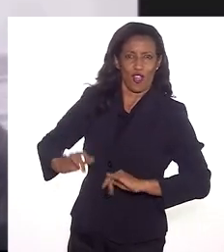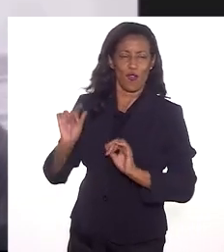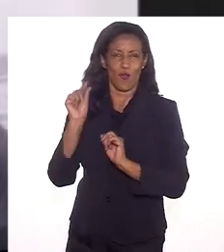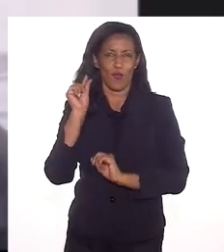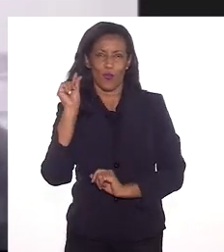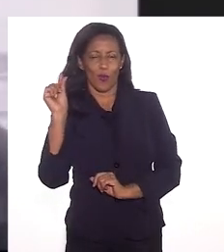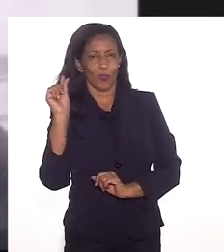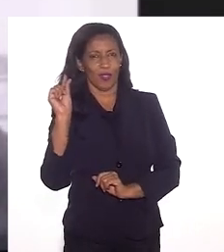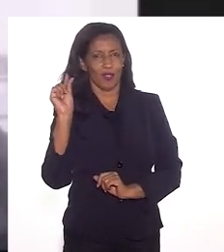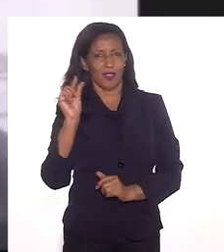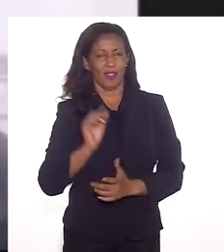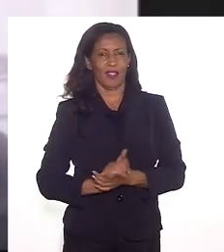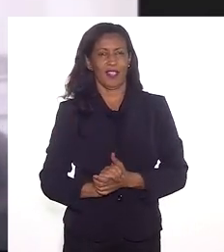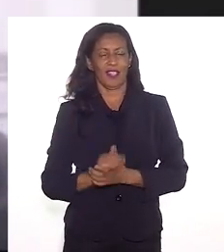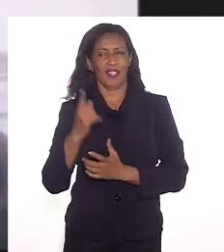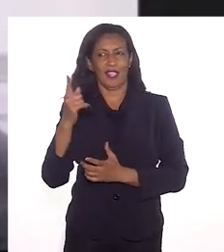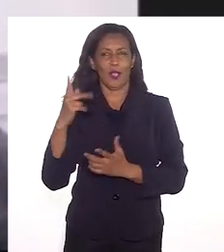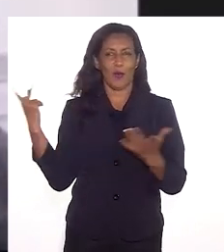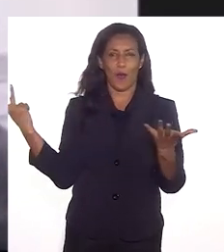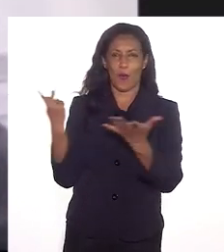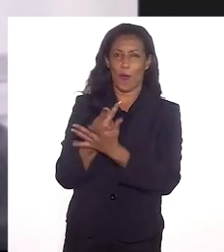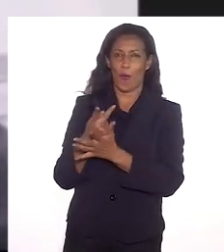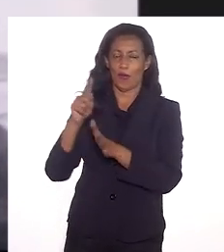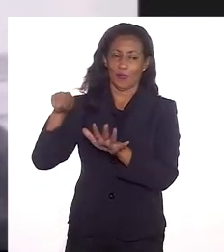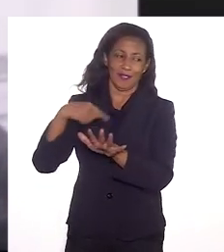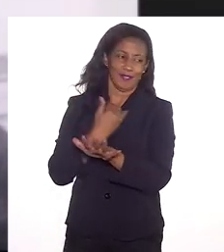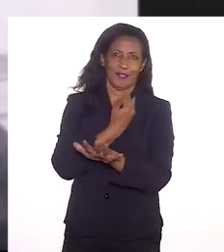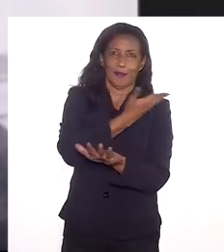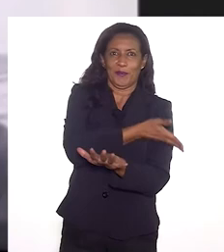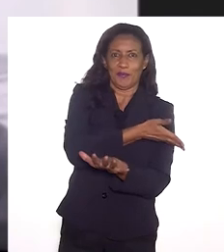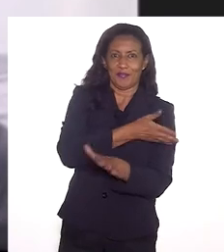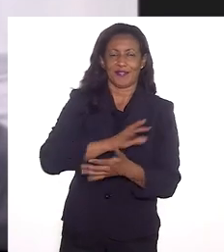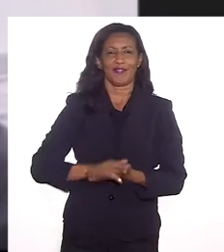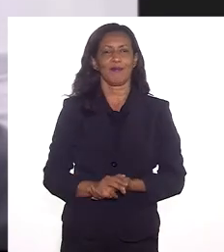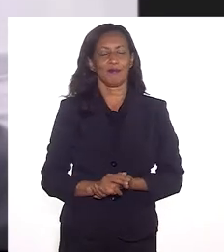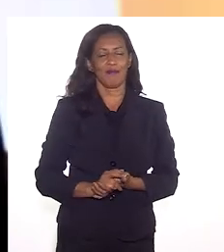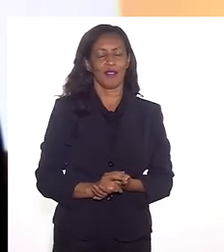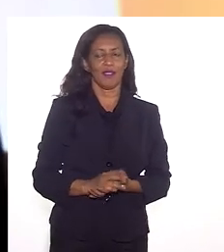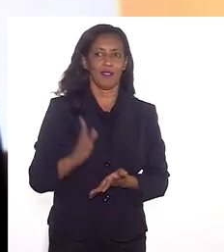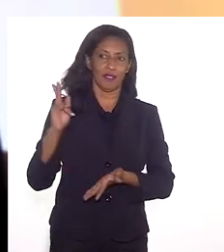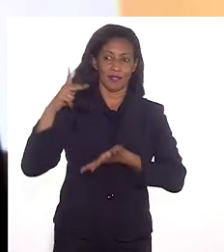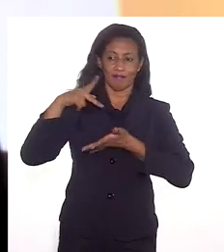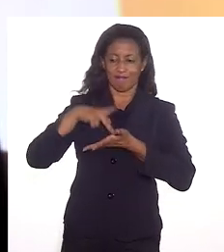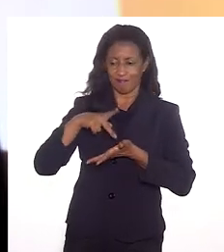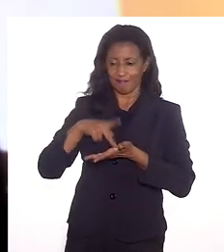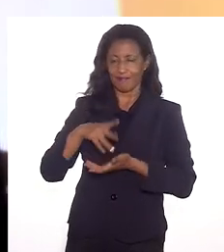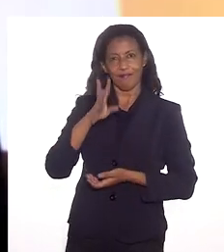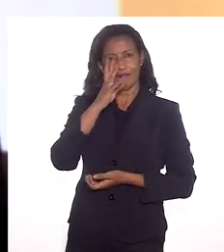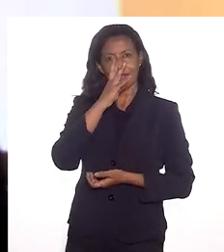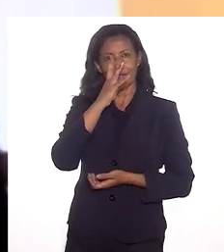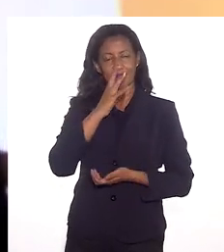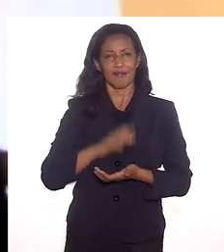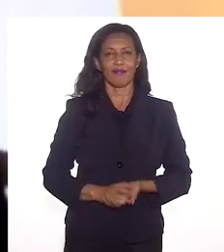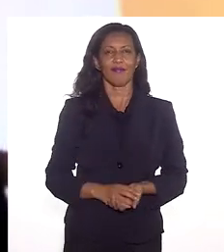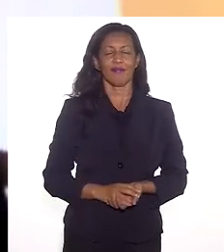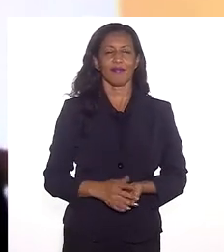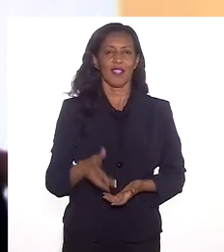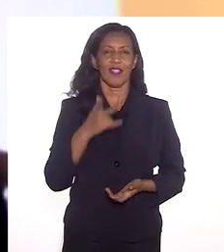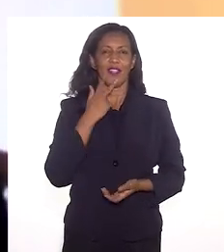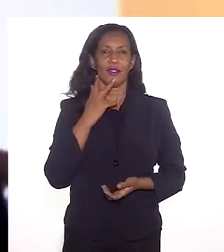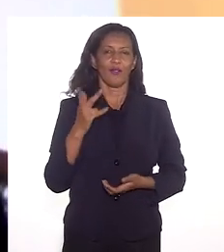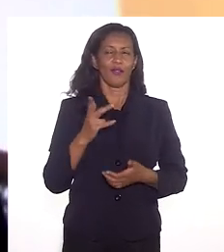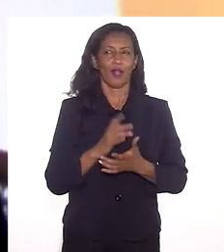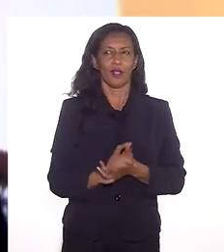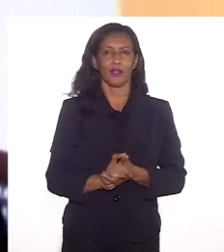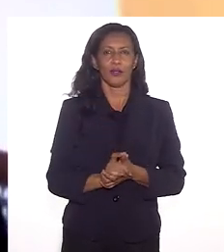sofrer um pouquinho com o Edson me te acontecendo aí do teu lado exatamente e é realmente assim é muito impressionante